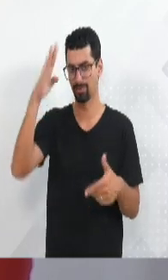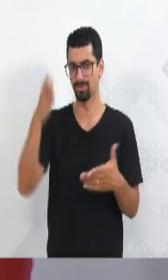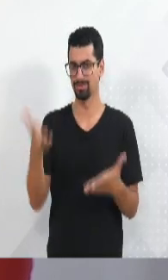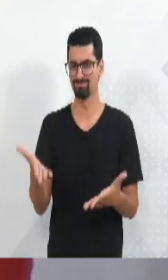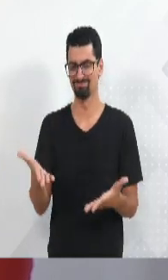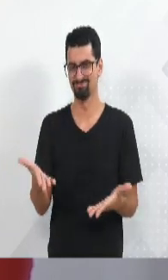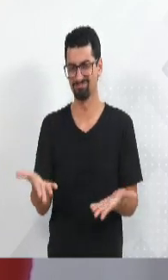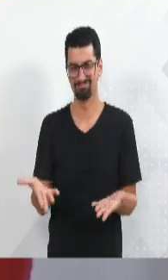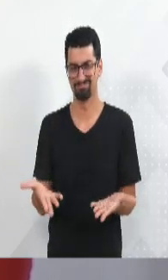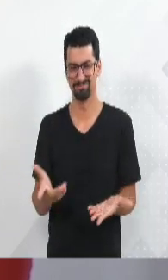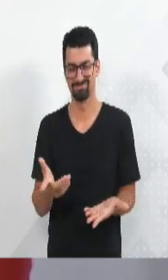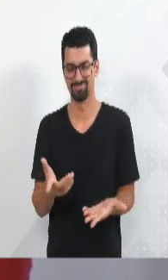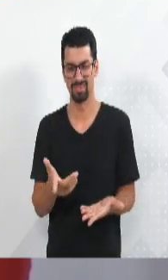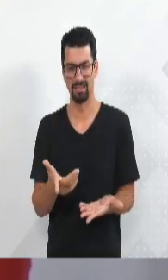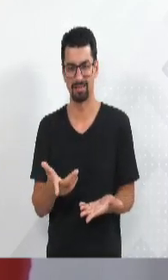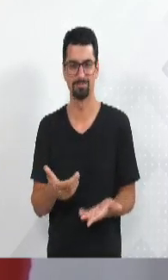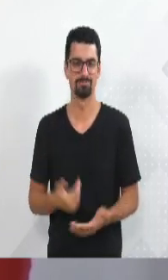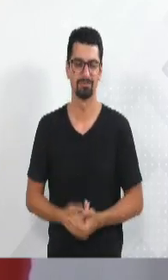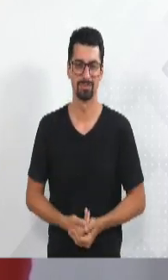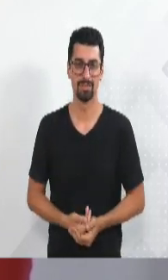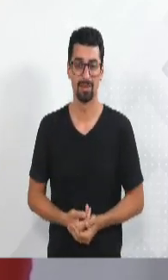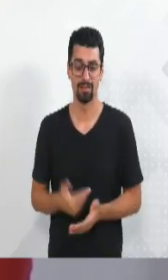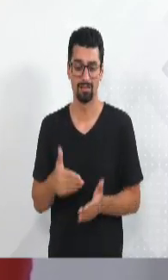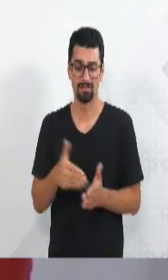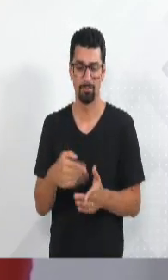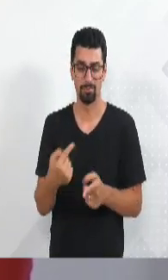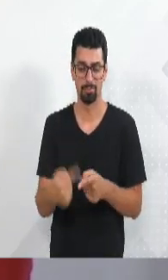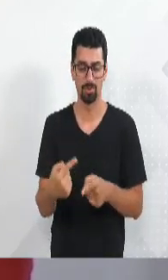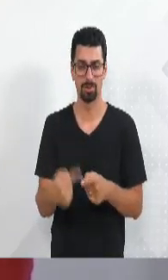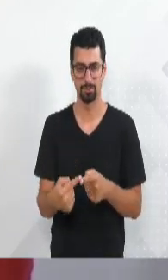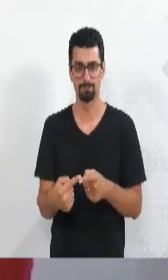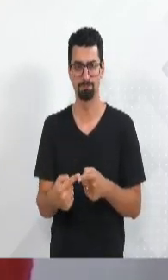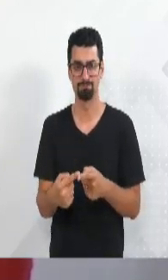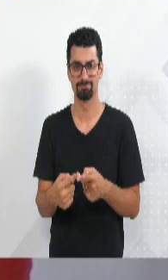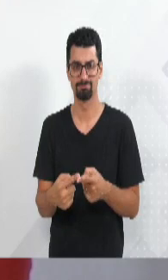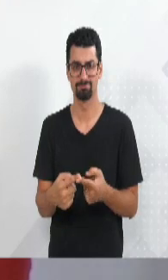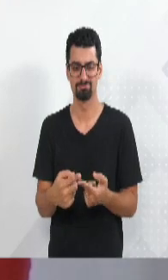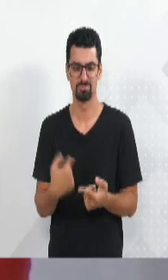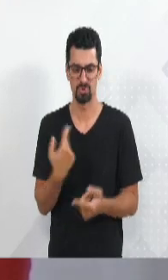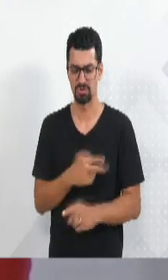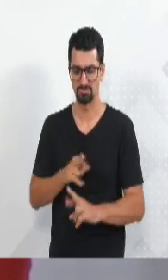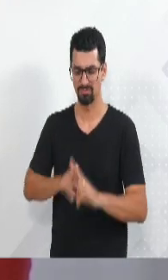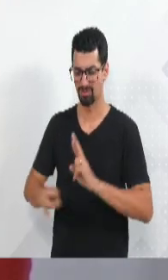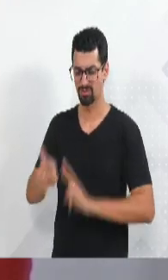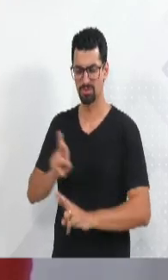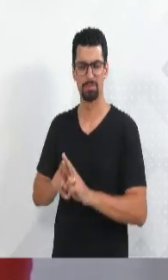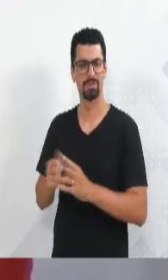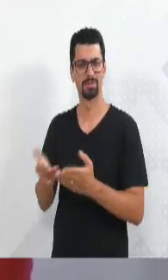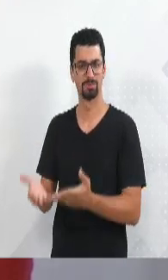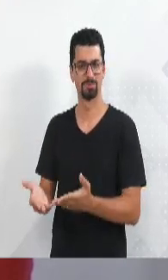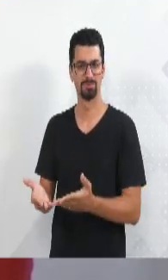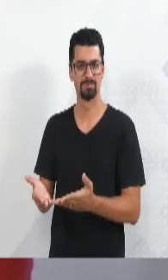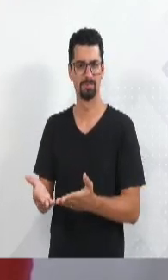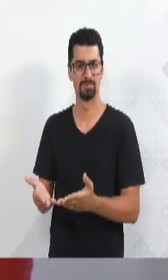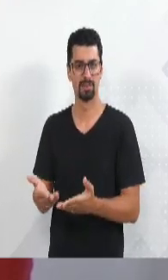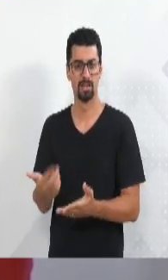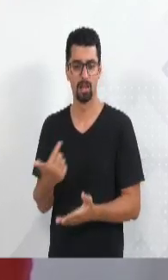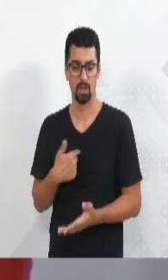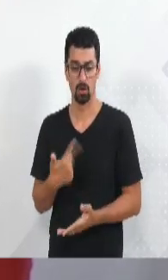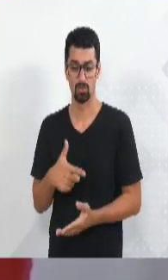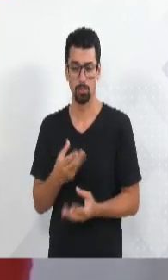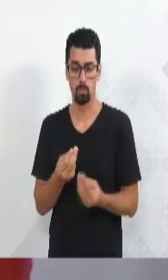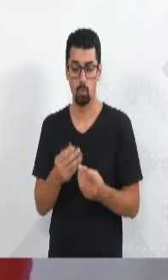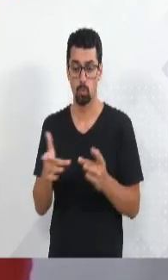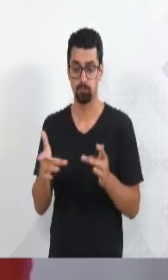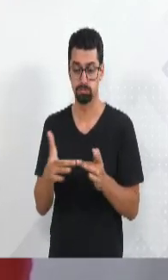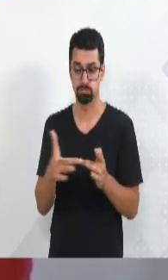por conta da nossa Nossa convivência enfim eu não tive muito contato com